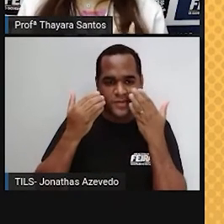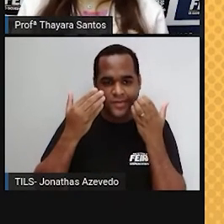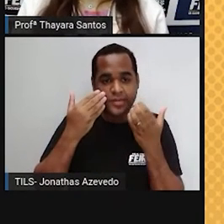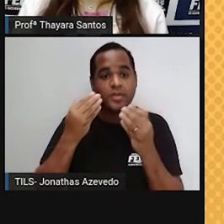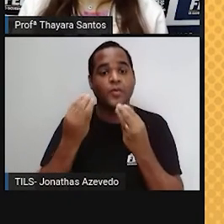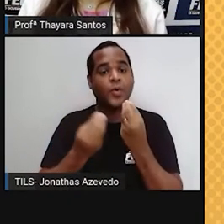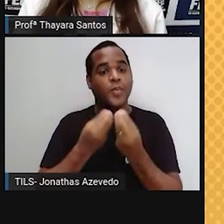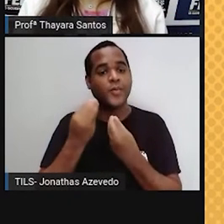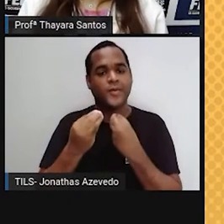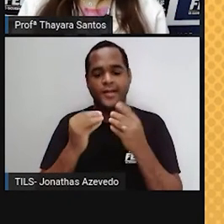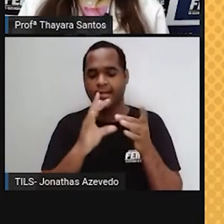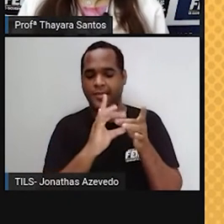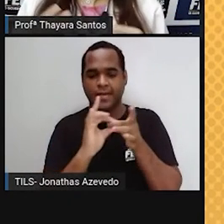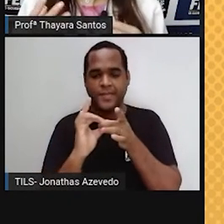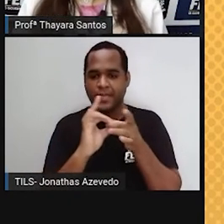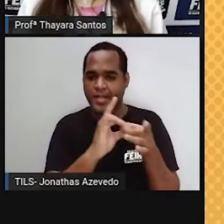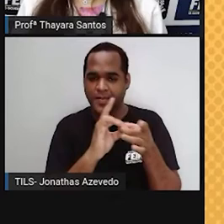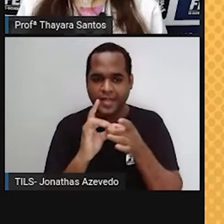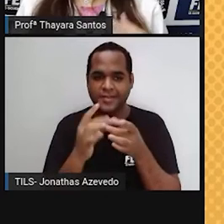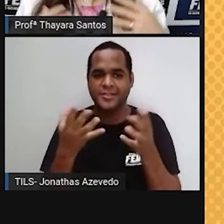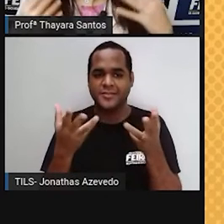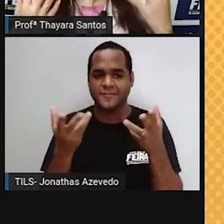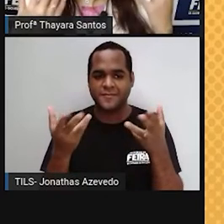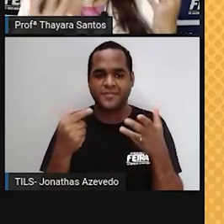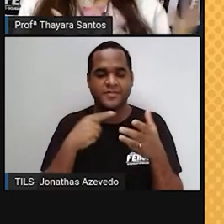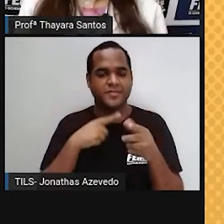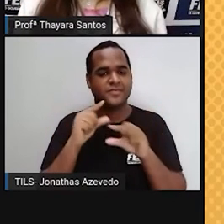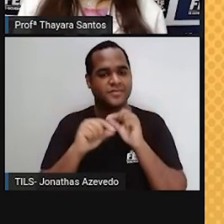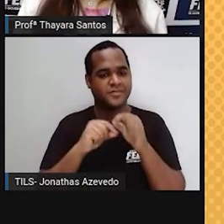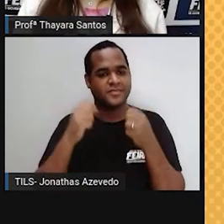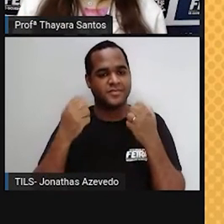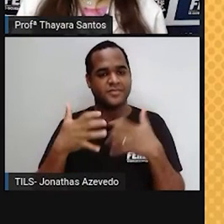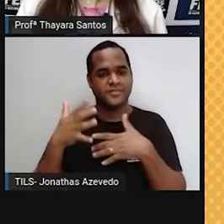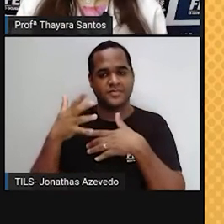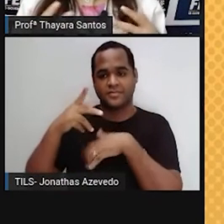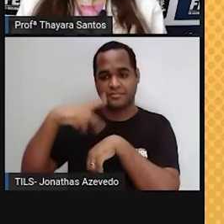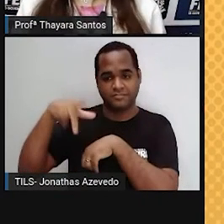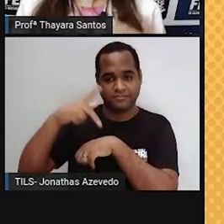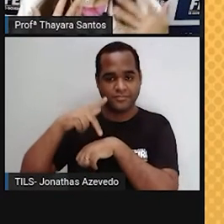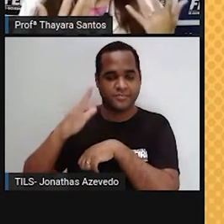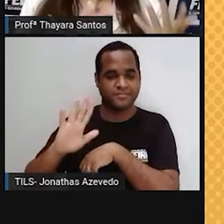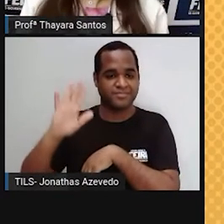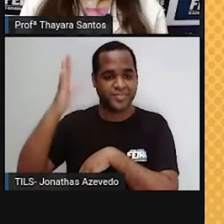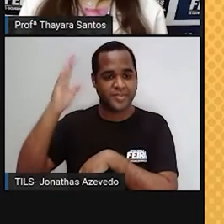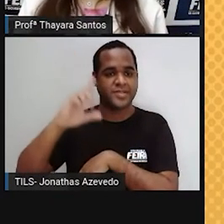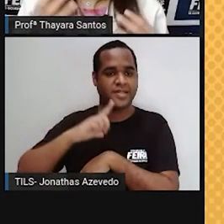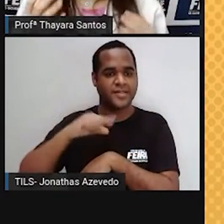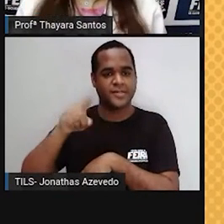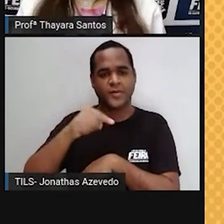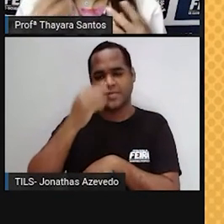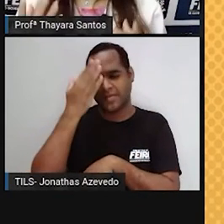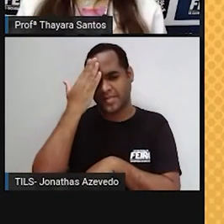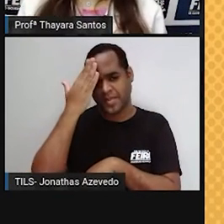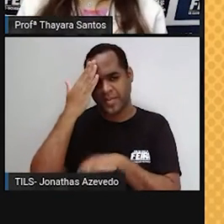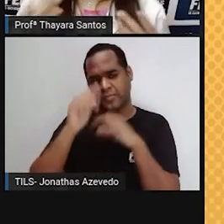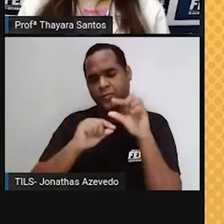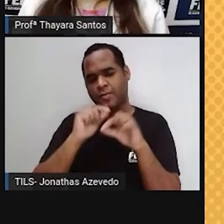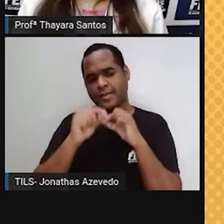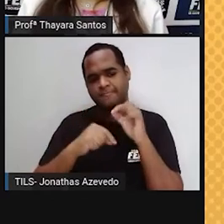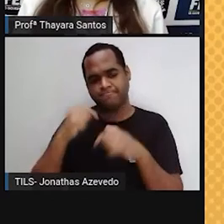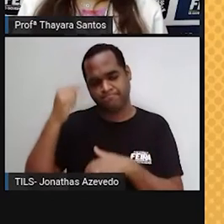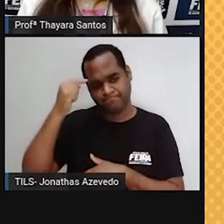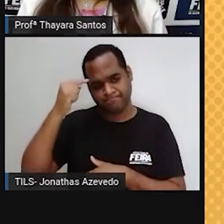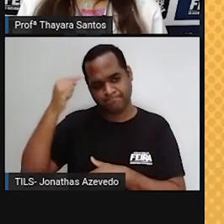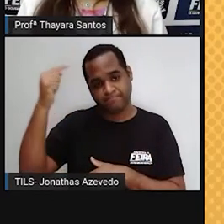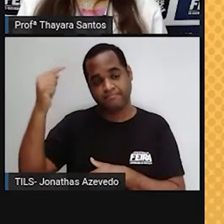gente só tem a ganhar com isso, porque sabendo o que acontece nos outros lugares, sabendo de onde a gente veio, a gente pode ter uma ideia do que vai